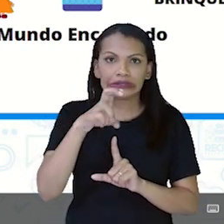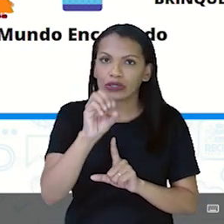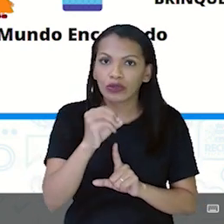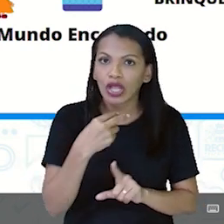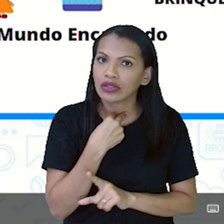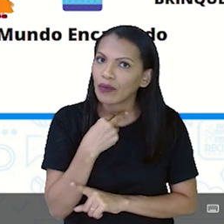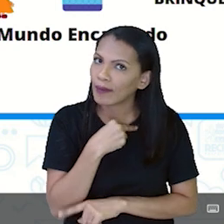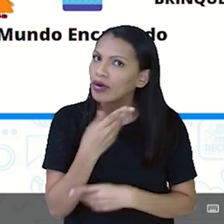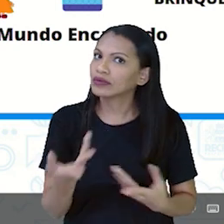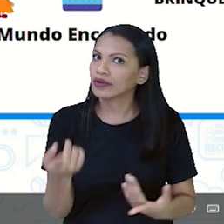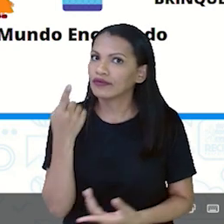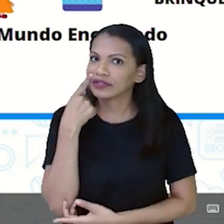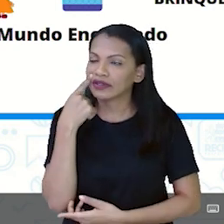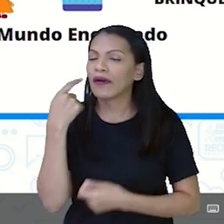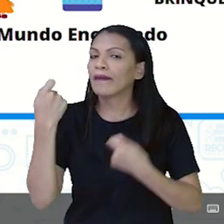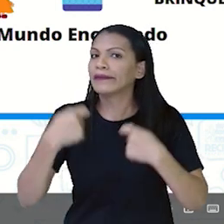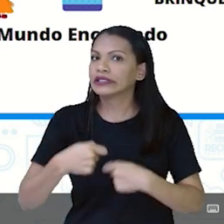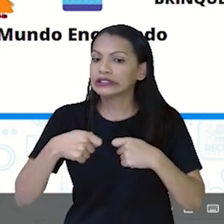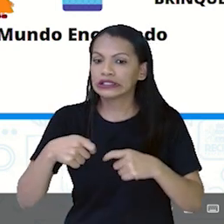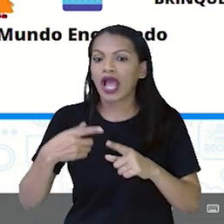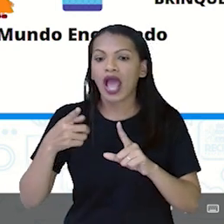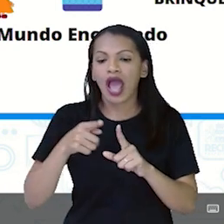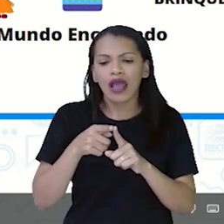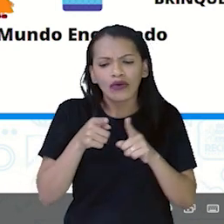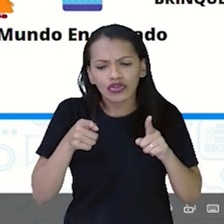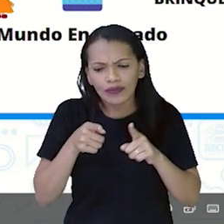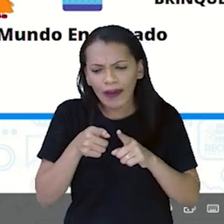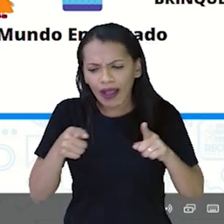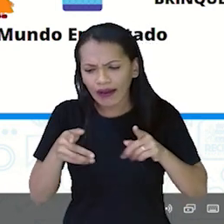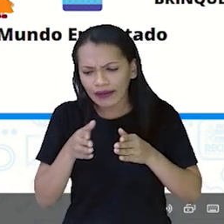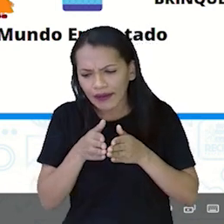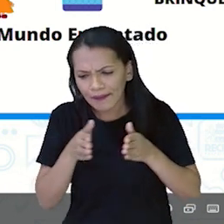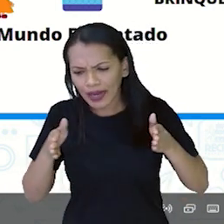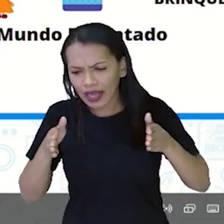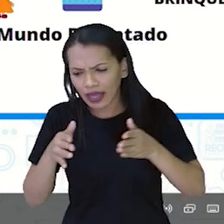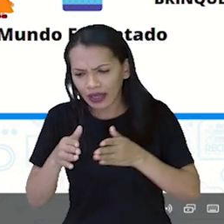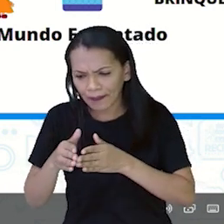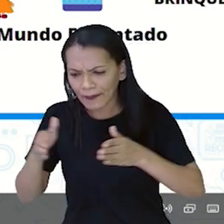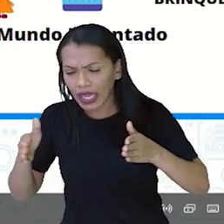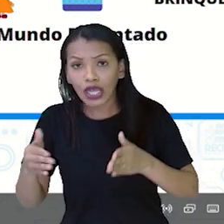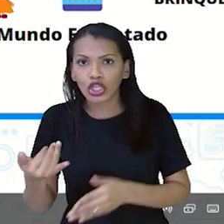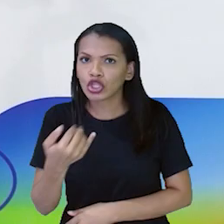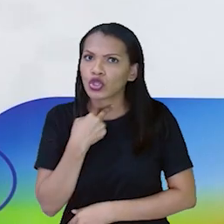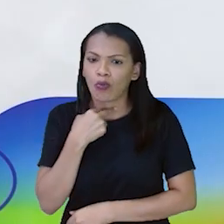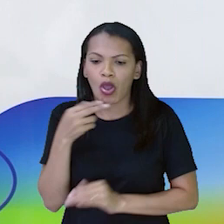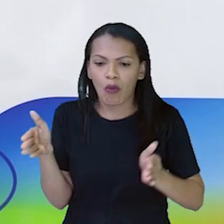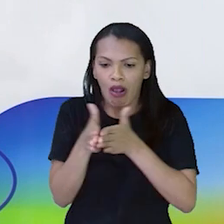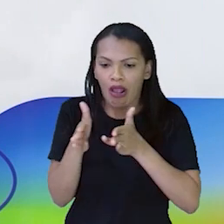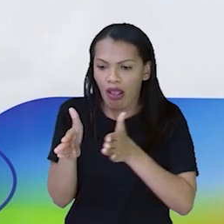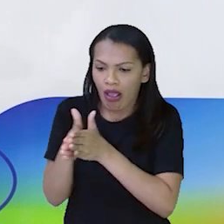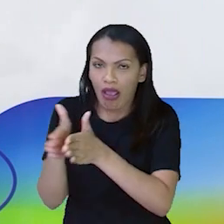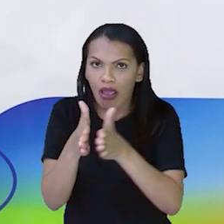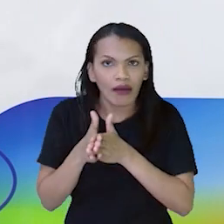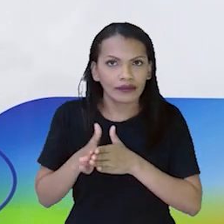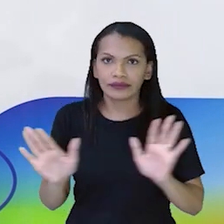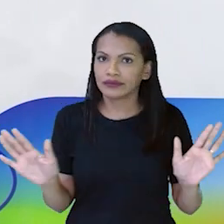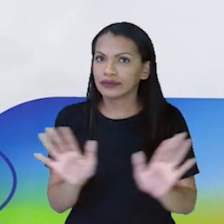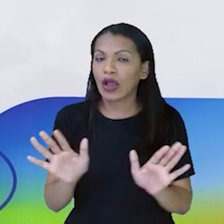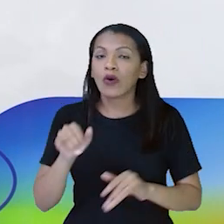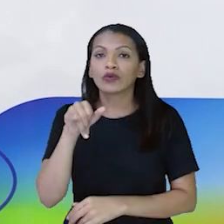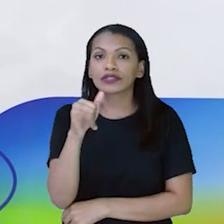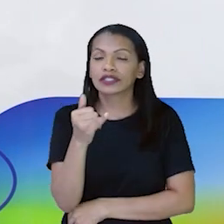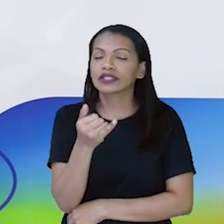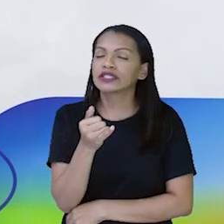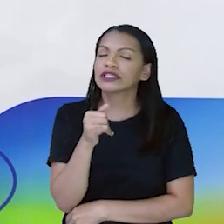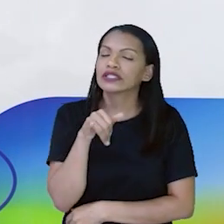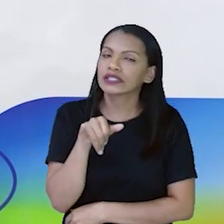está grudado uma coisa com a outra, que é importante, vocês têm que dar um espaço. Se eu dei um espaço aqui de um dedo,